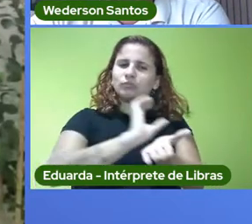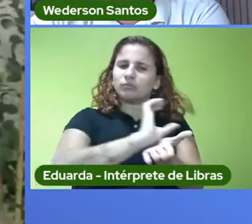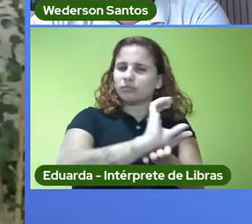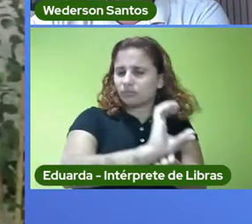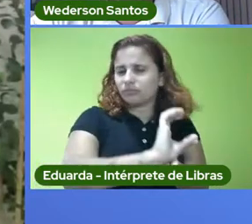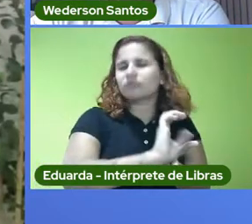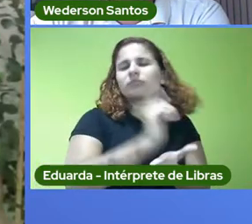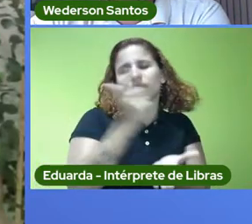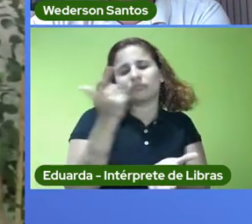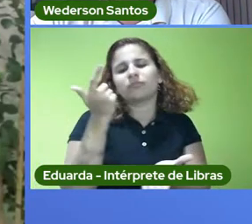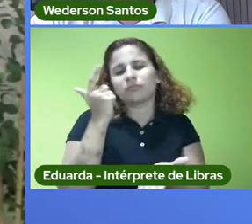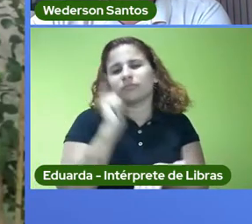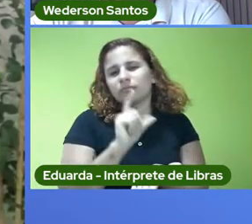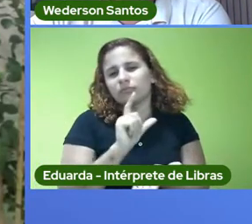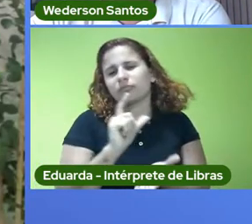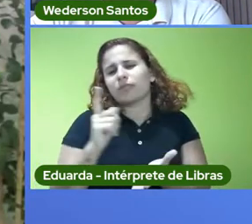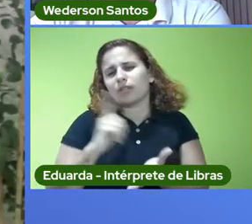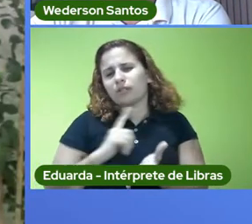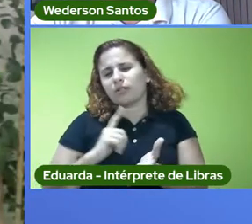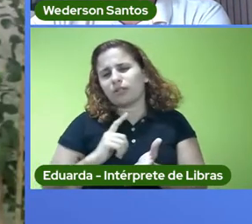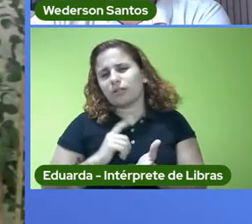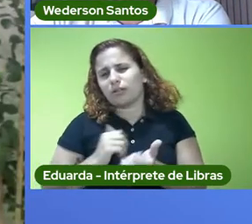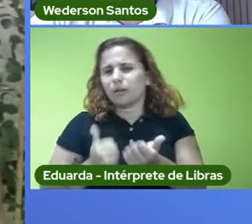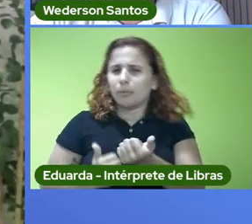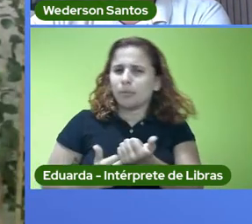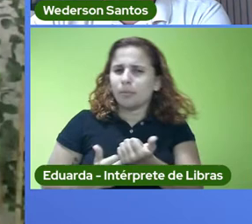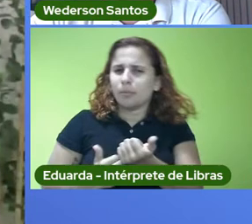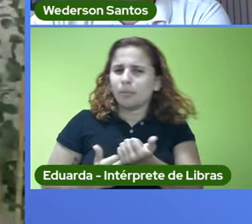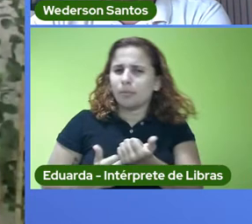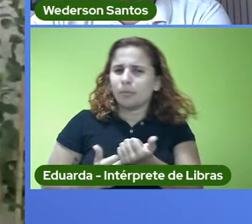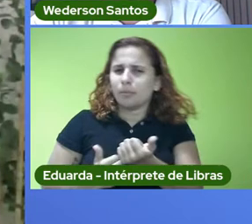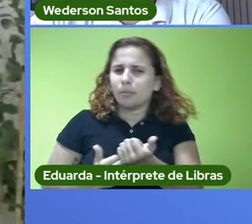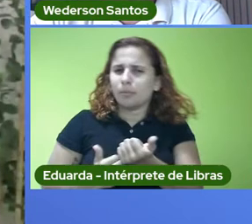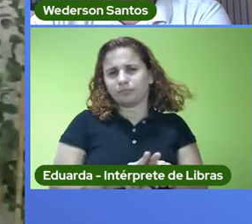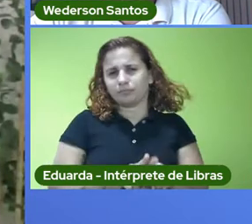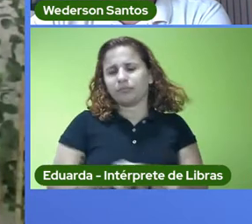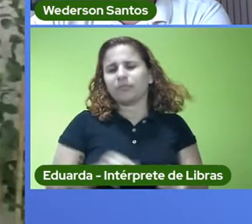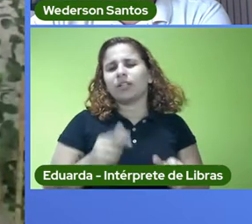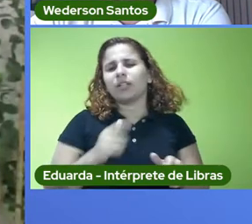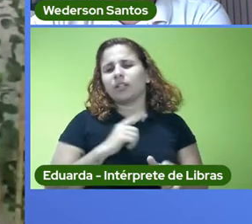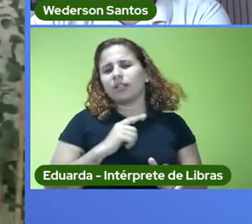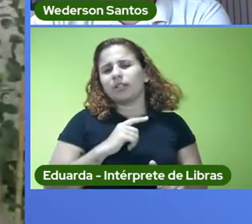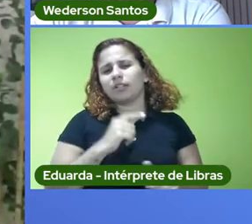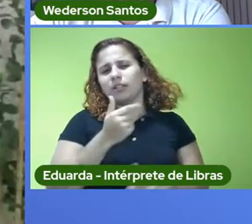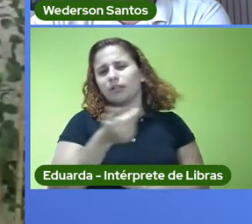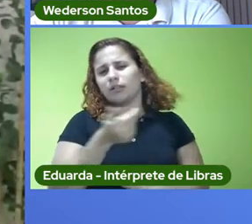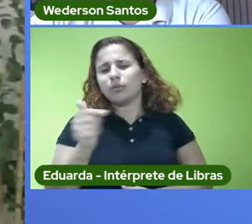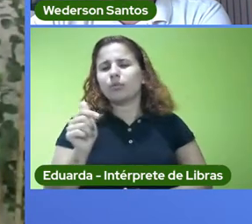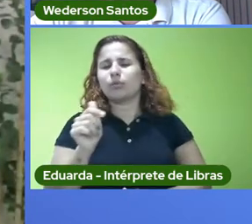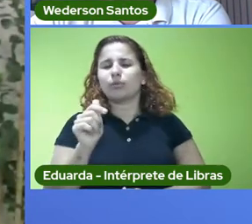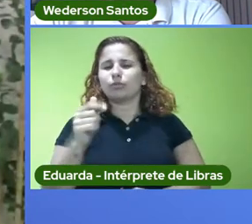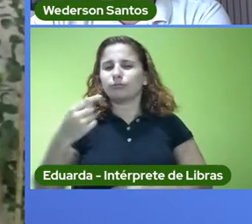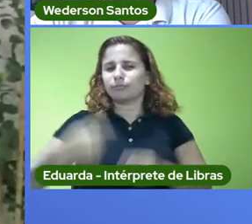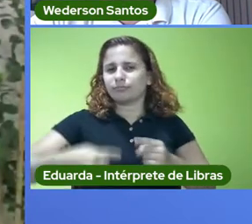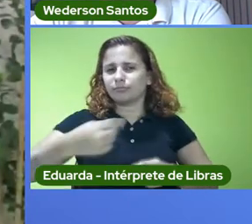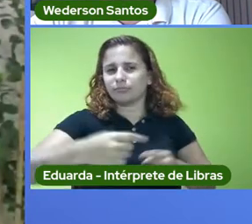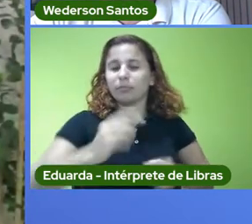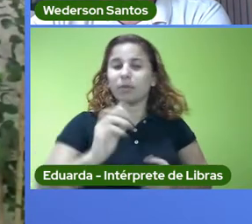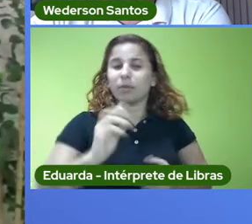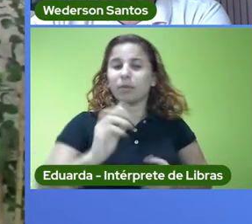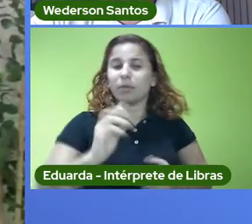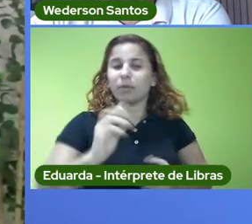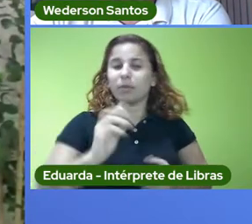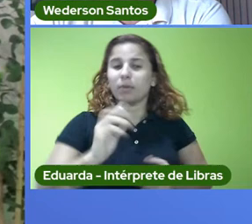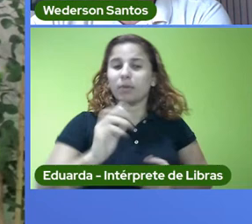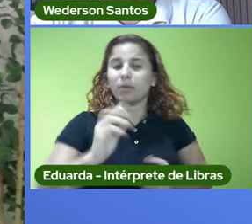teve o objetivo de despertar esse debate e fomentar essas ações lá nas APAES, e paralelo a isso a gente